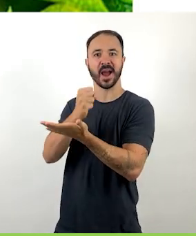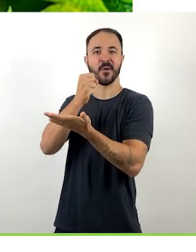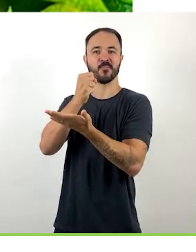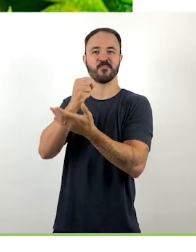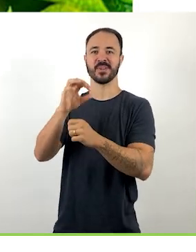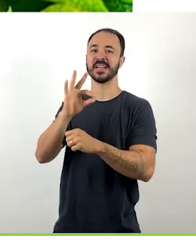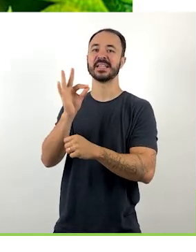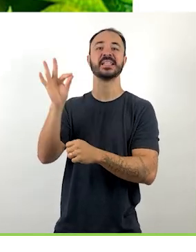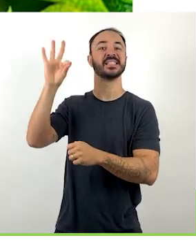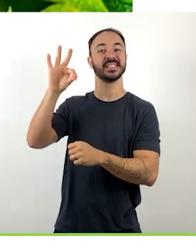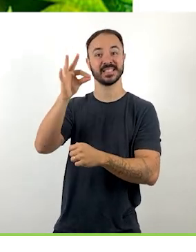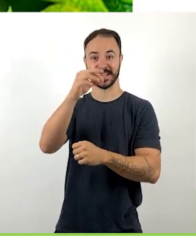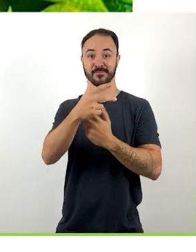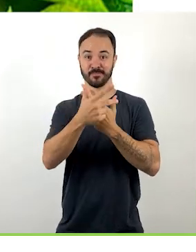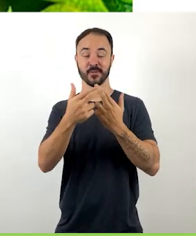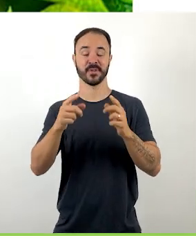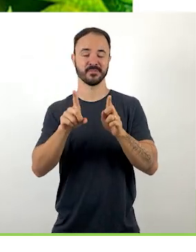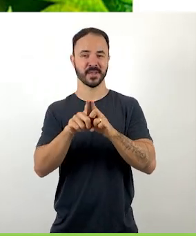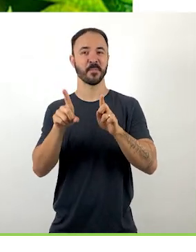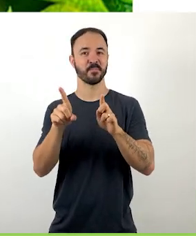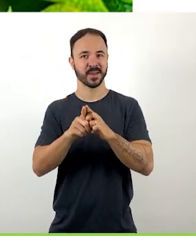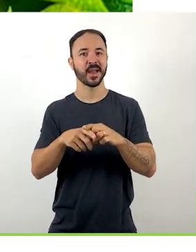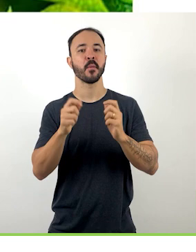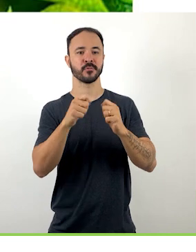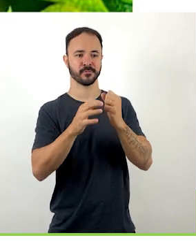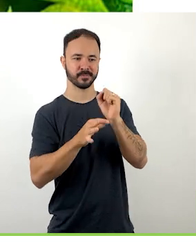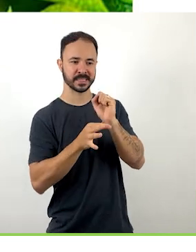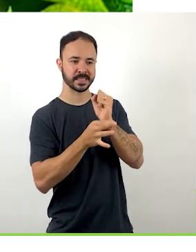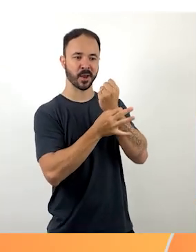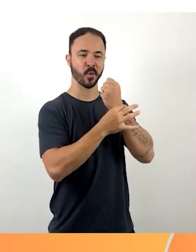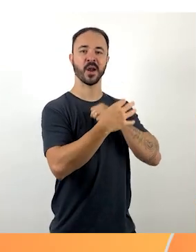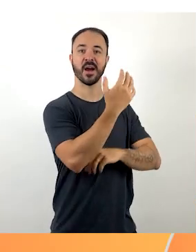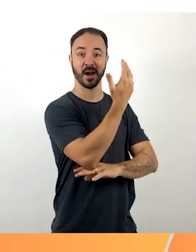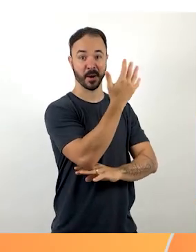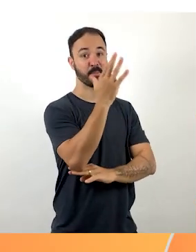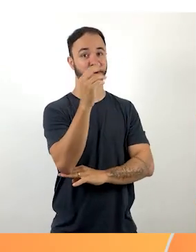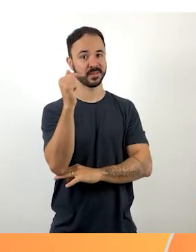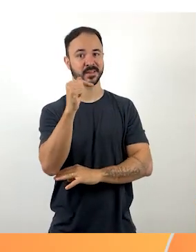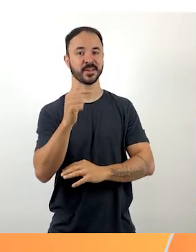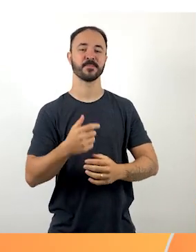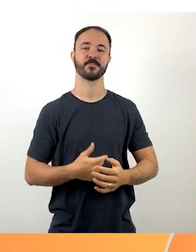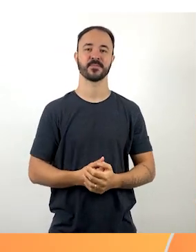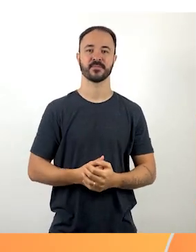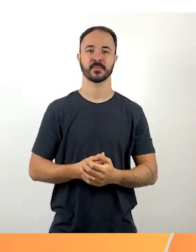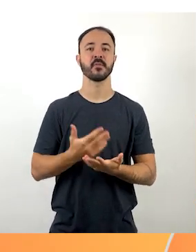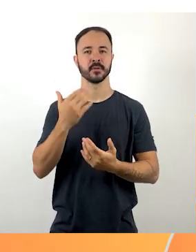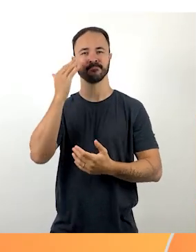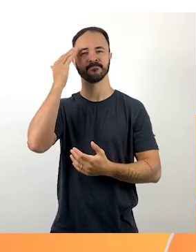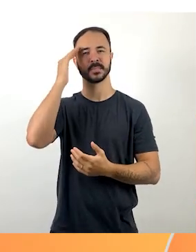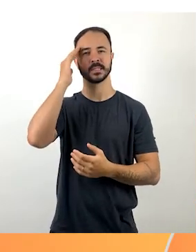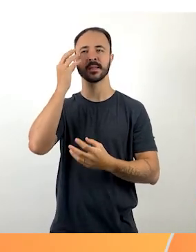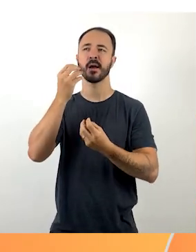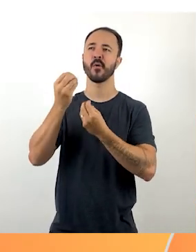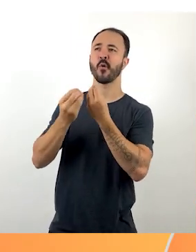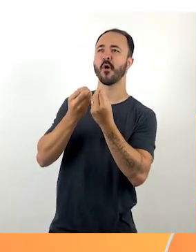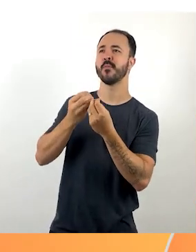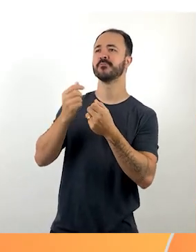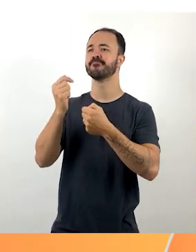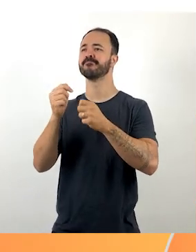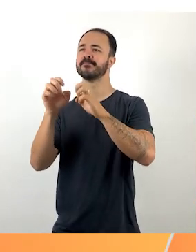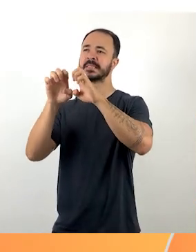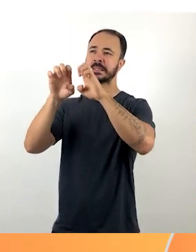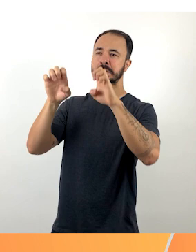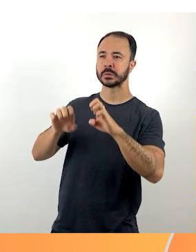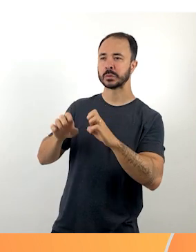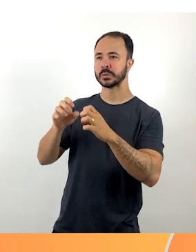prender predadores. Aqui nós temos então uma característica de defesa da planta. Vamos entender como que é a anatomia da folha, como que ela se